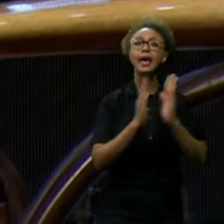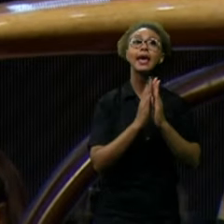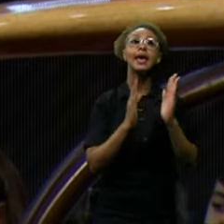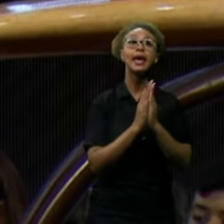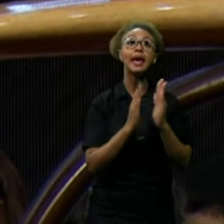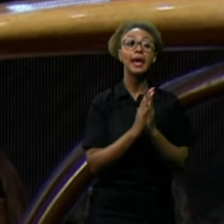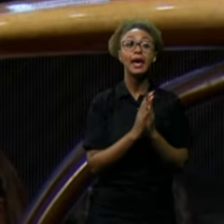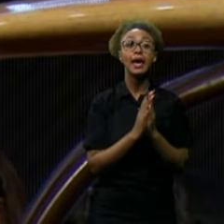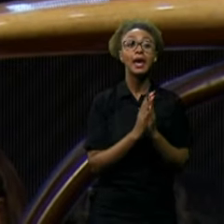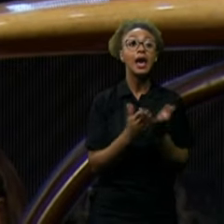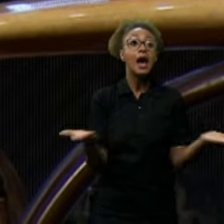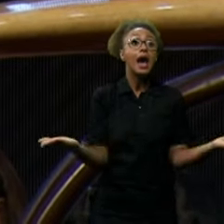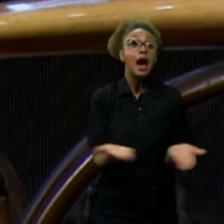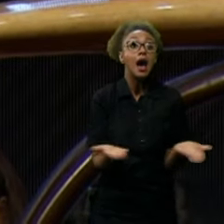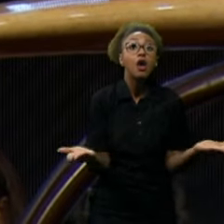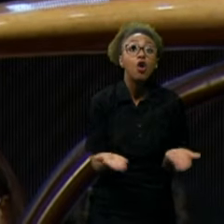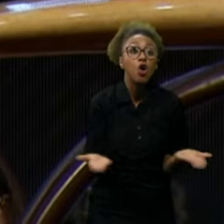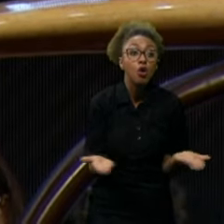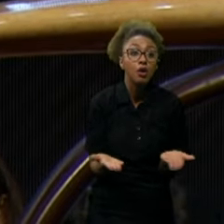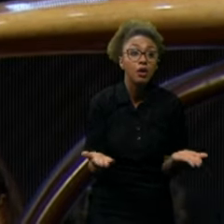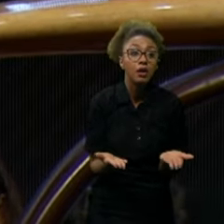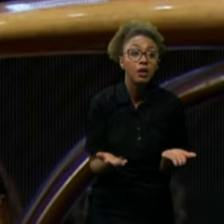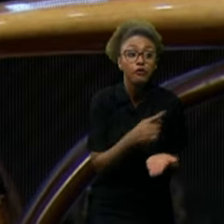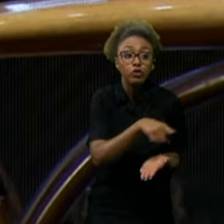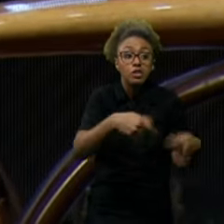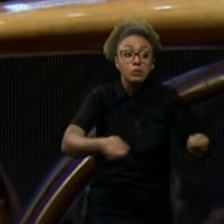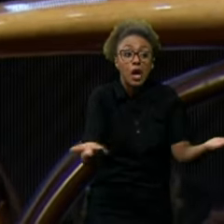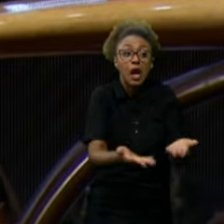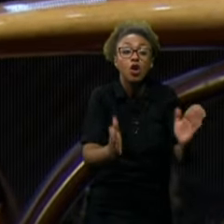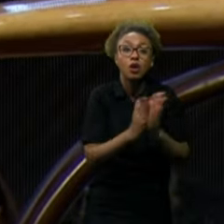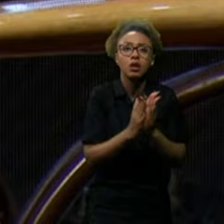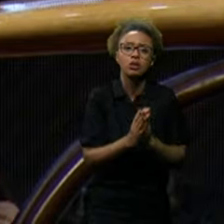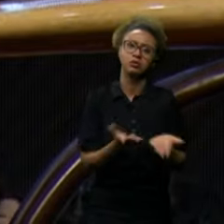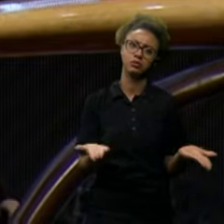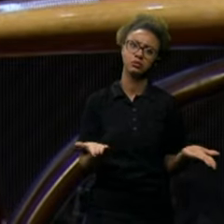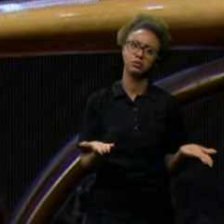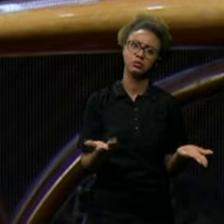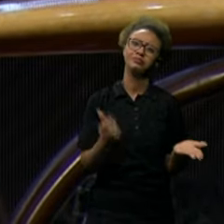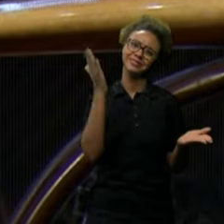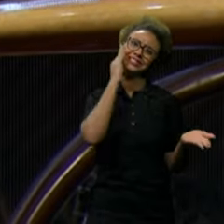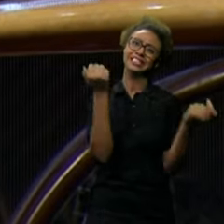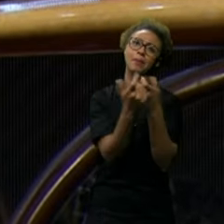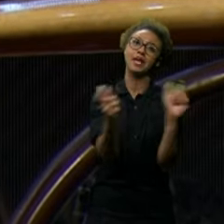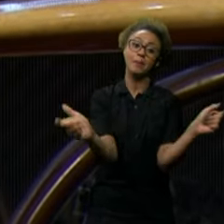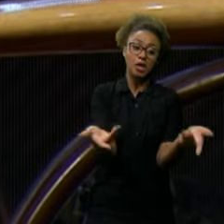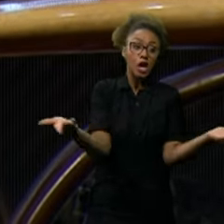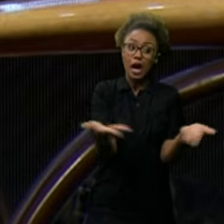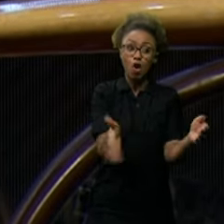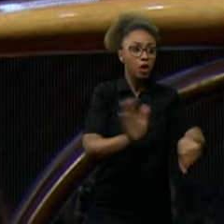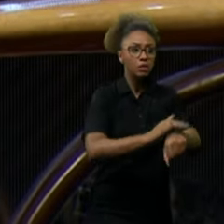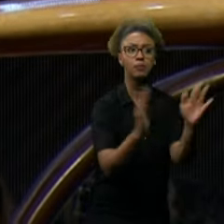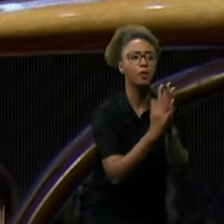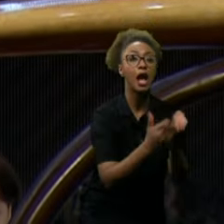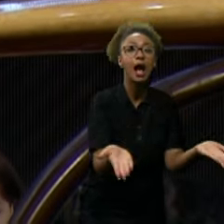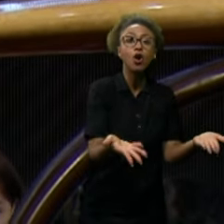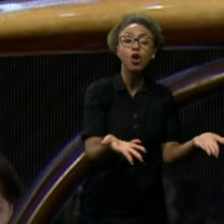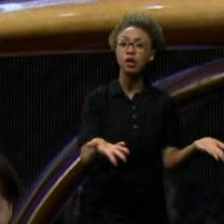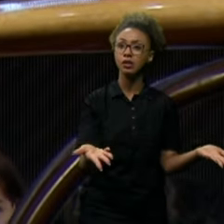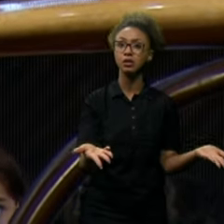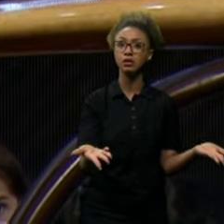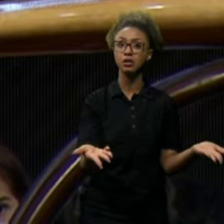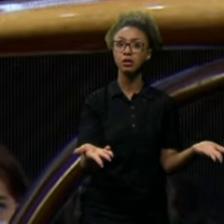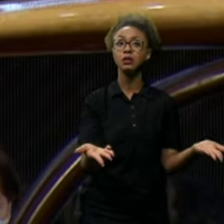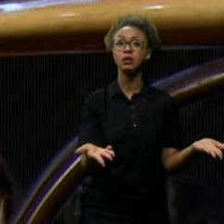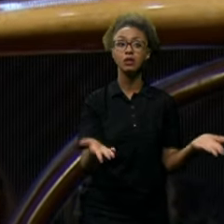está na conjugação do presente Clama a Mim veja aí quem conhece um pouquinho de português sabe clama é agora é presente